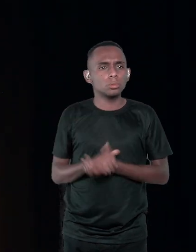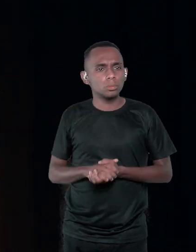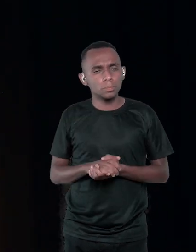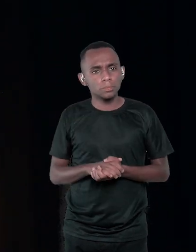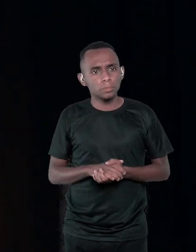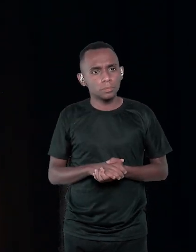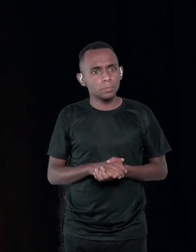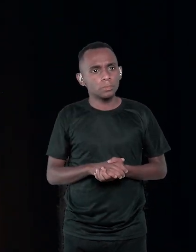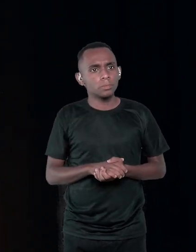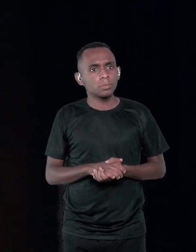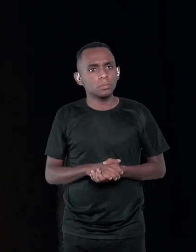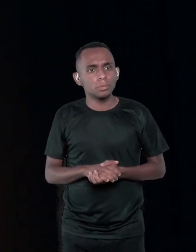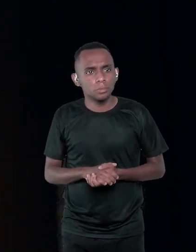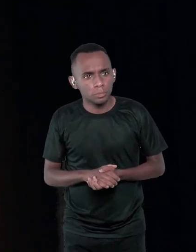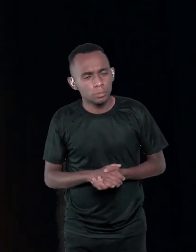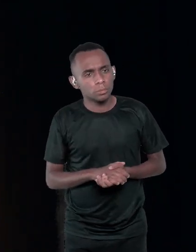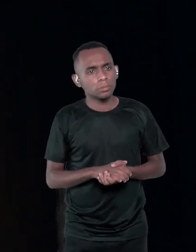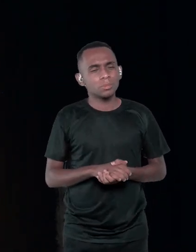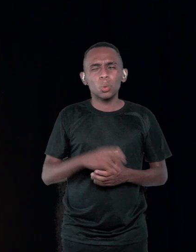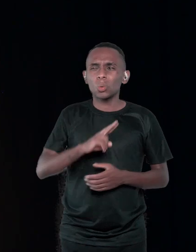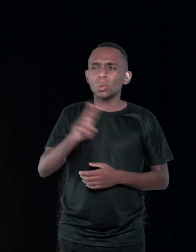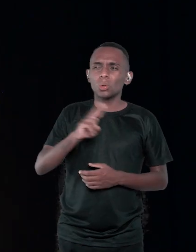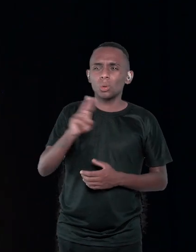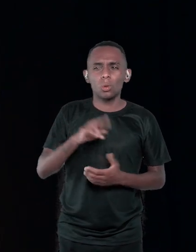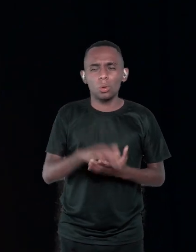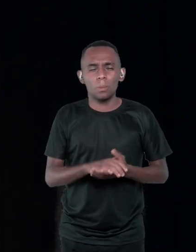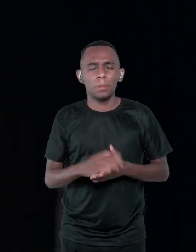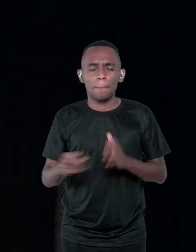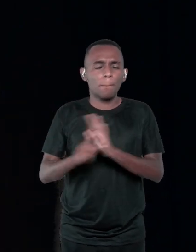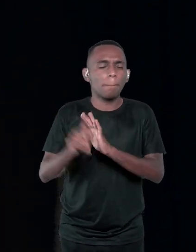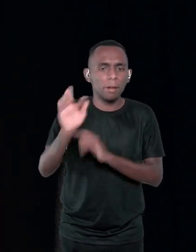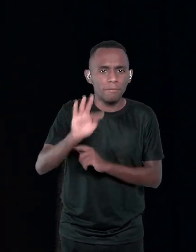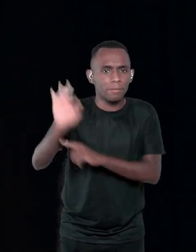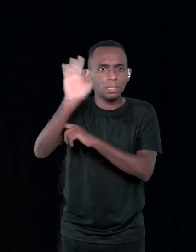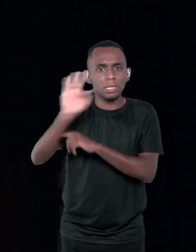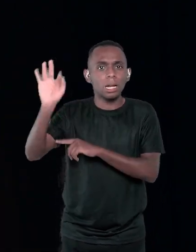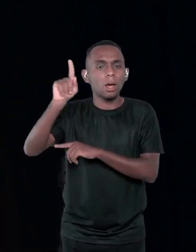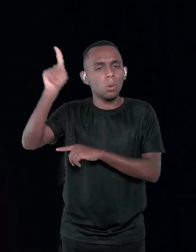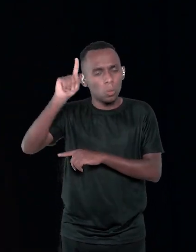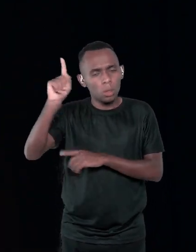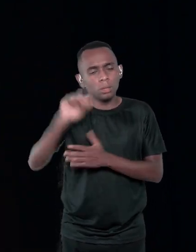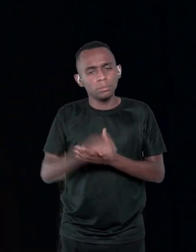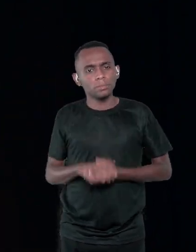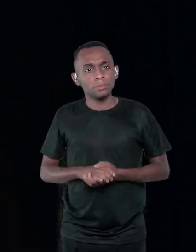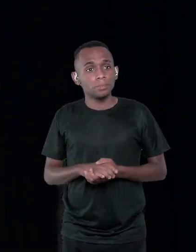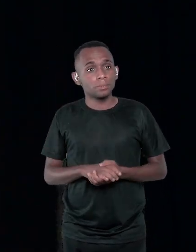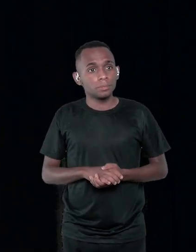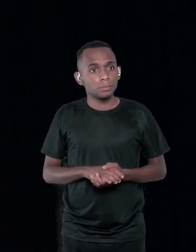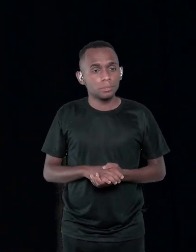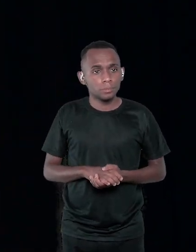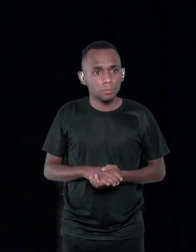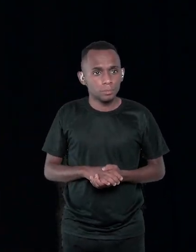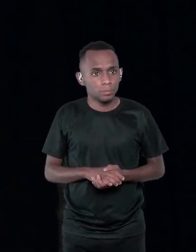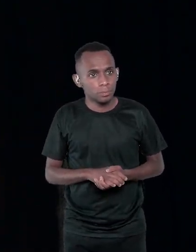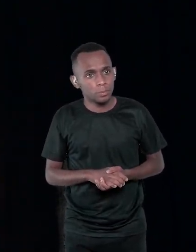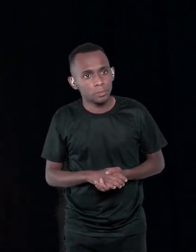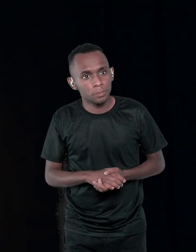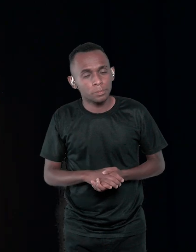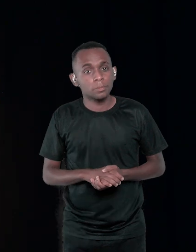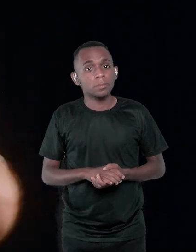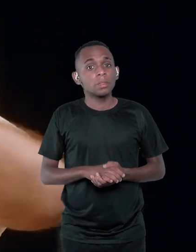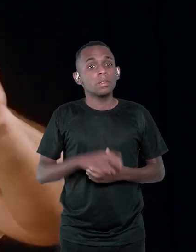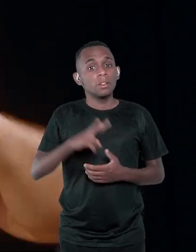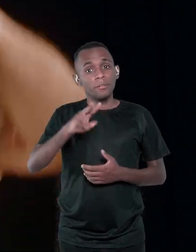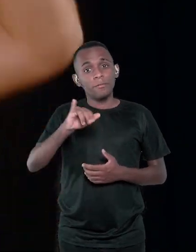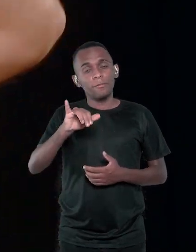UFX. Esse tem um nome, né? UFX, sei lá. E o Wisnik estava apresentando ela,